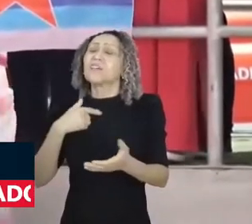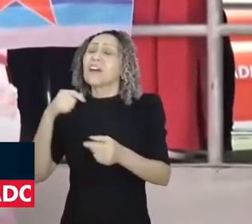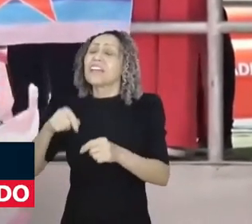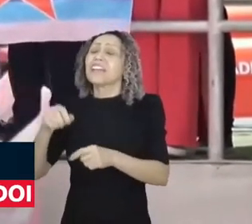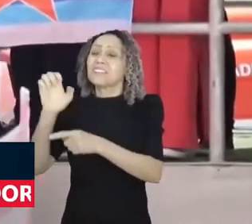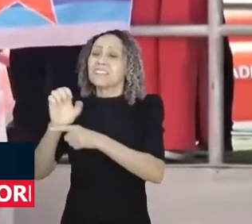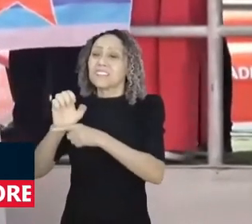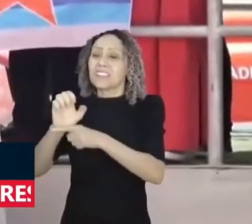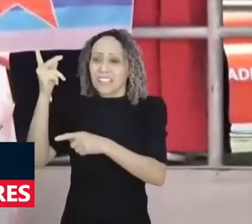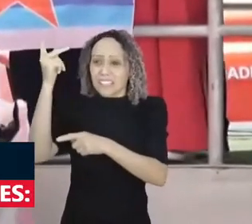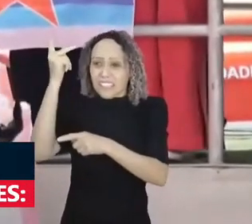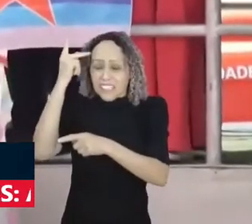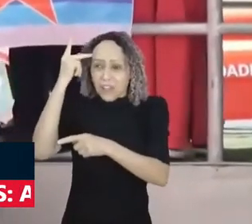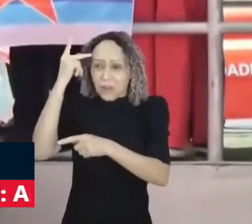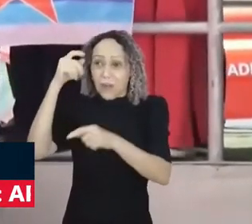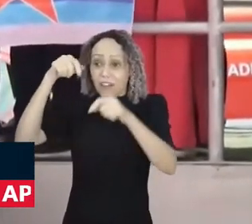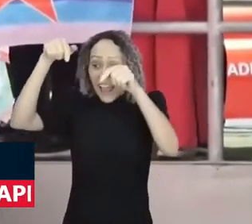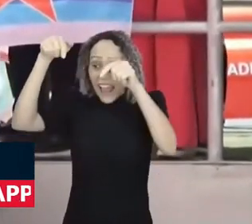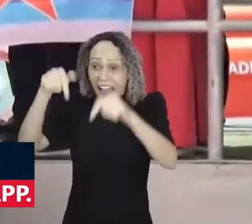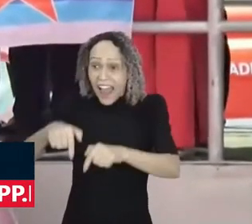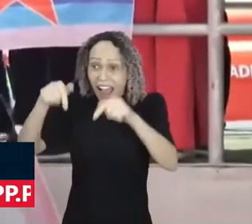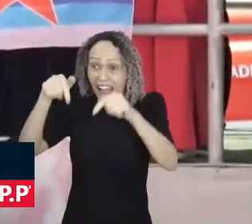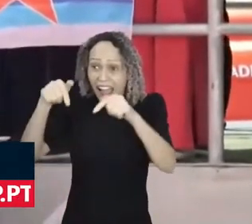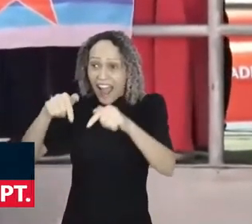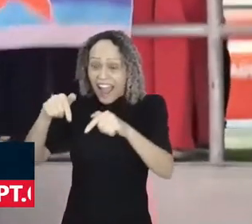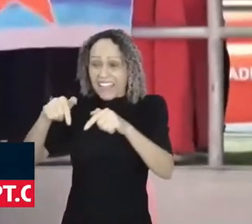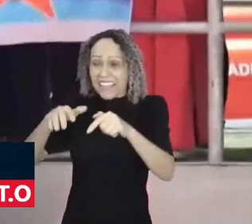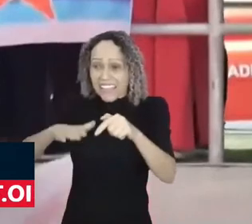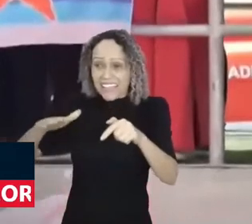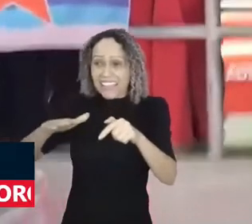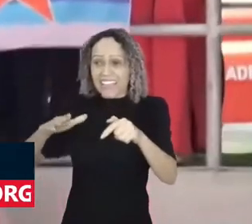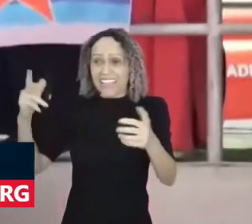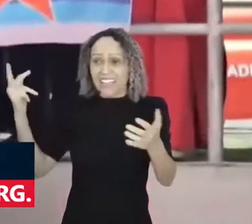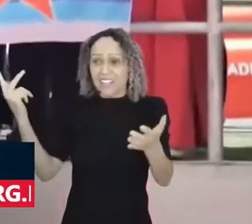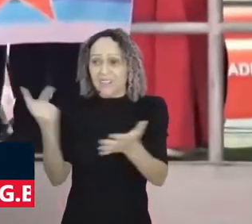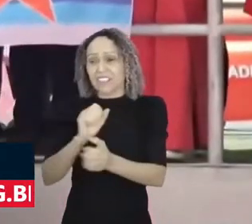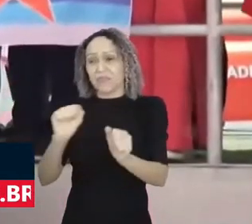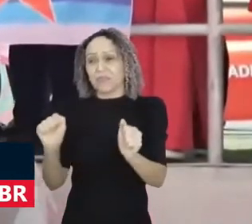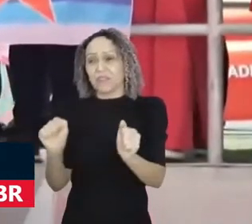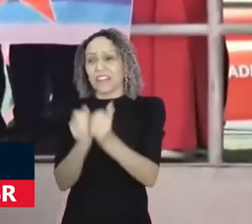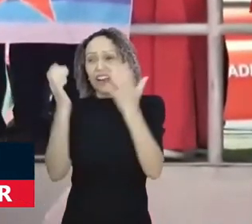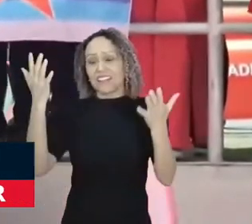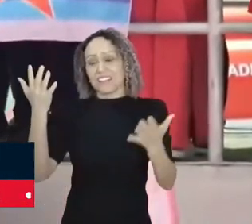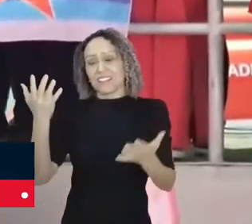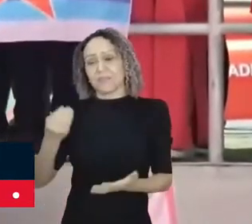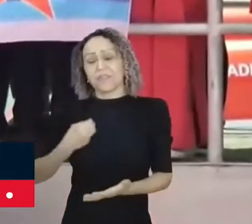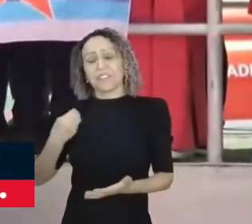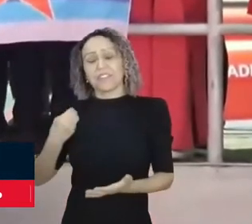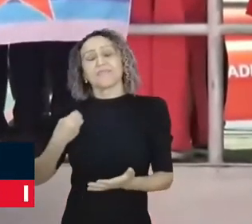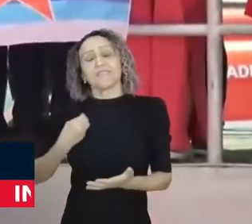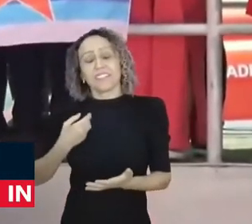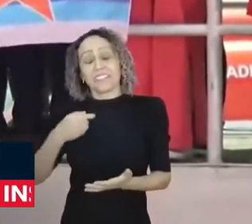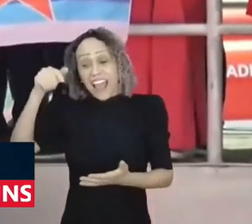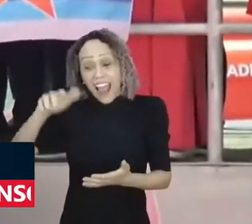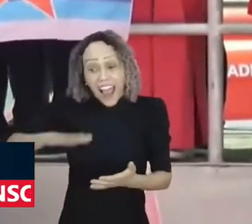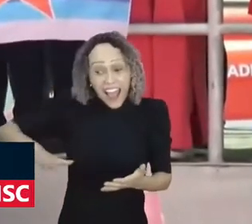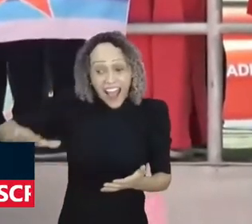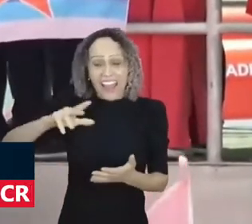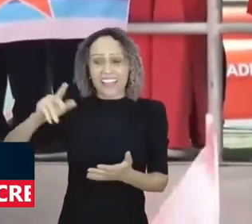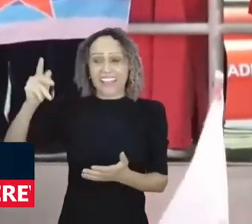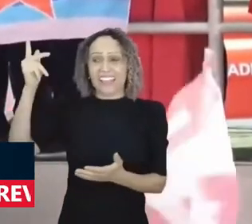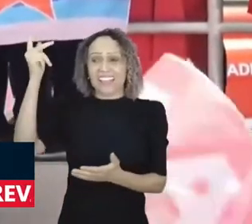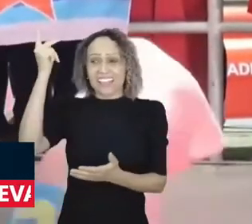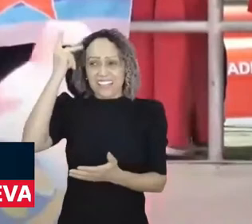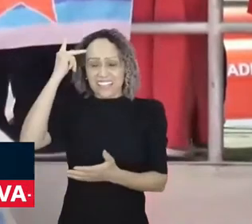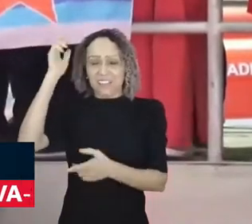trabalhei, foi aqui que eu virei torneiro mecânico, foi aqui que eu virei metalúrgico, foi aqui que eu fiz as greves. Foi aqui que eu criei